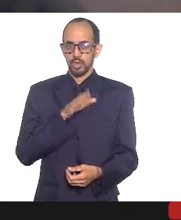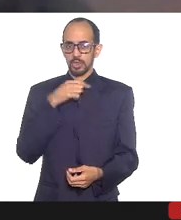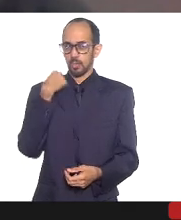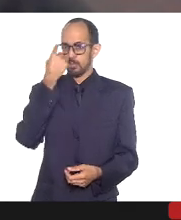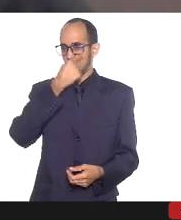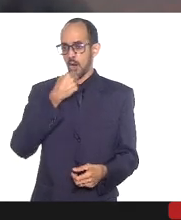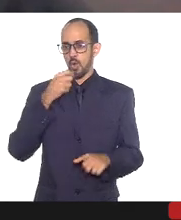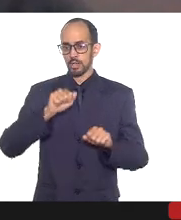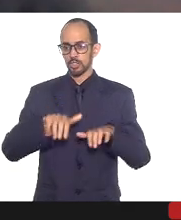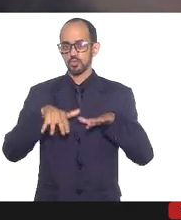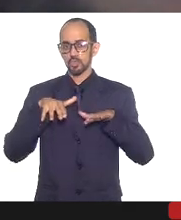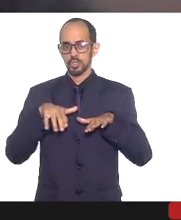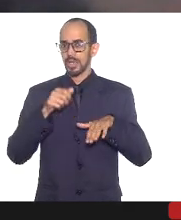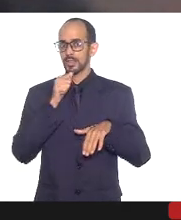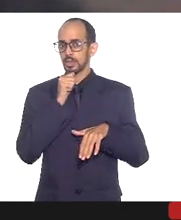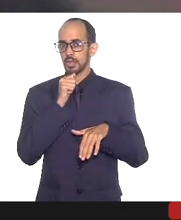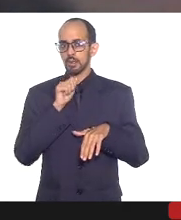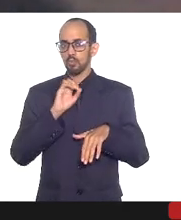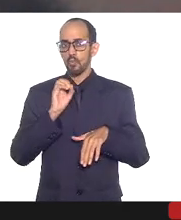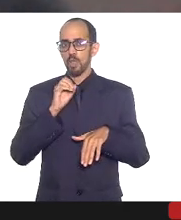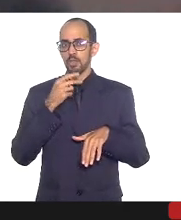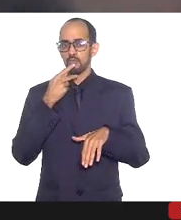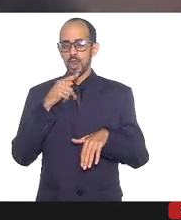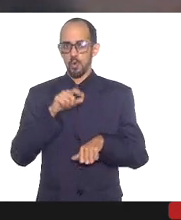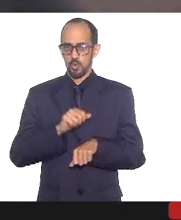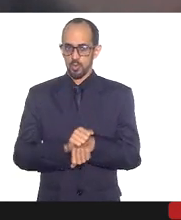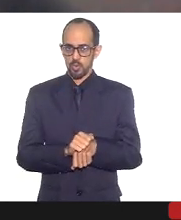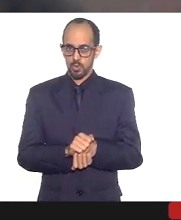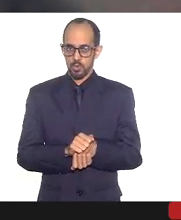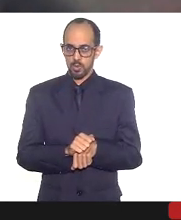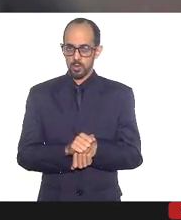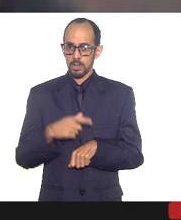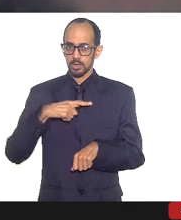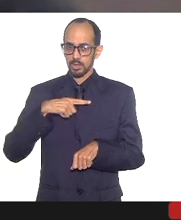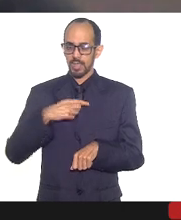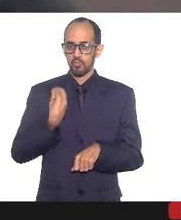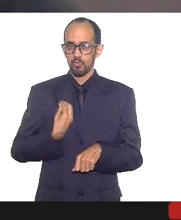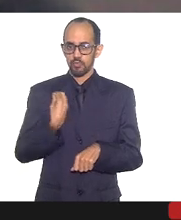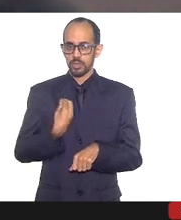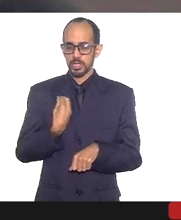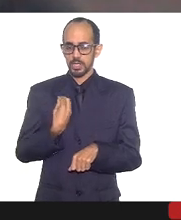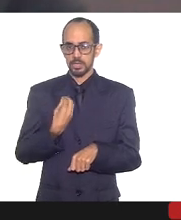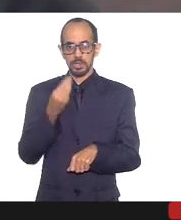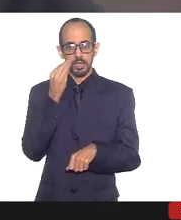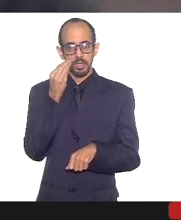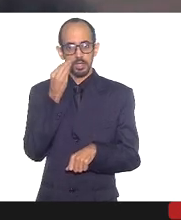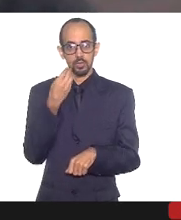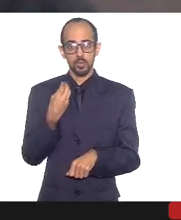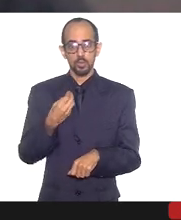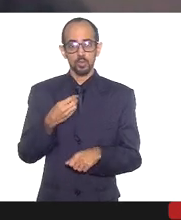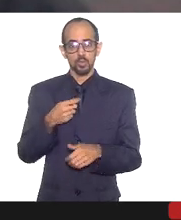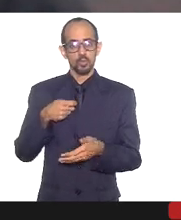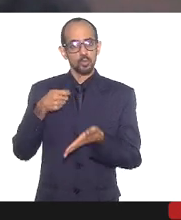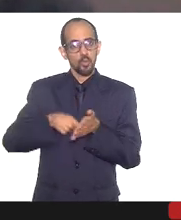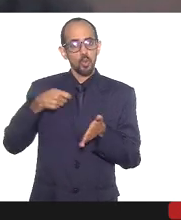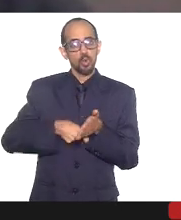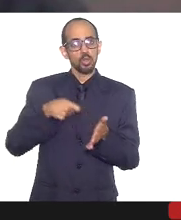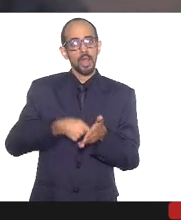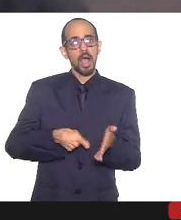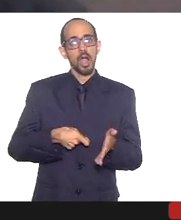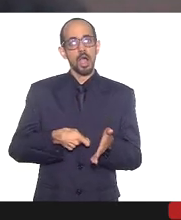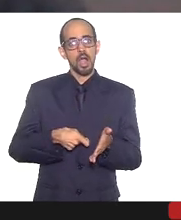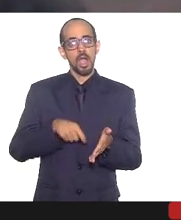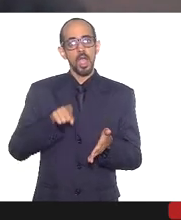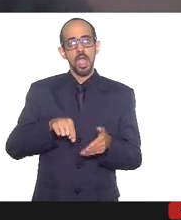de audiência. Por trás desses números tem vidas lutando para sobreviver. É profissional sem conseguir